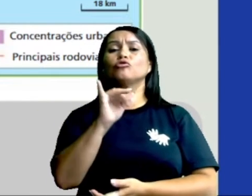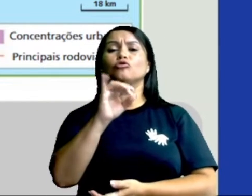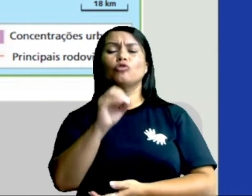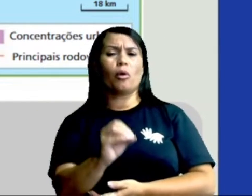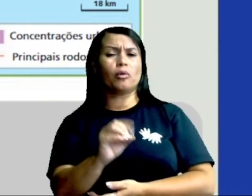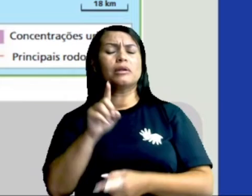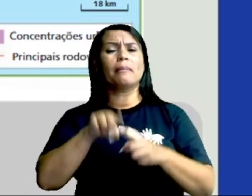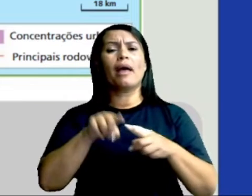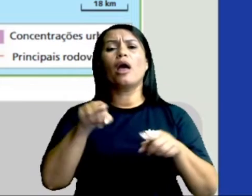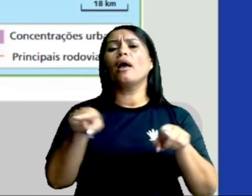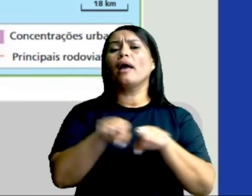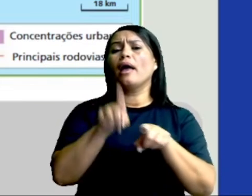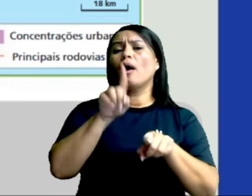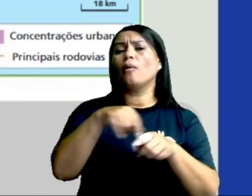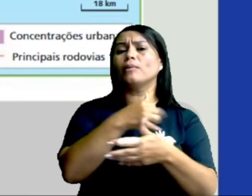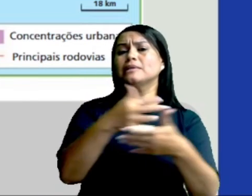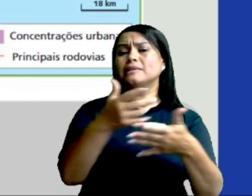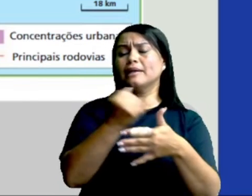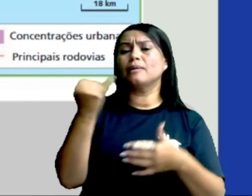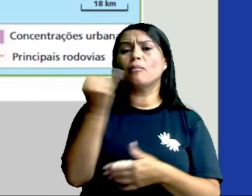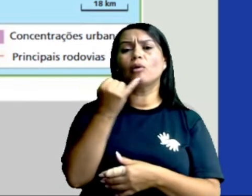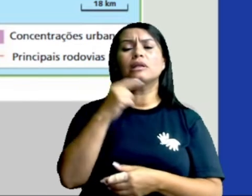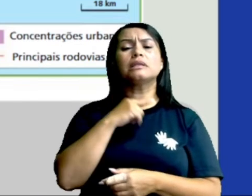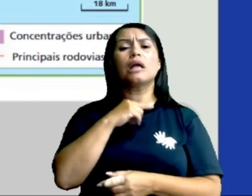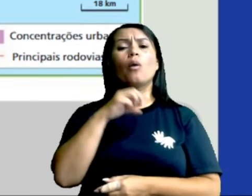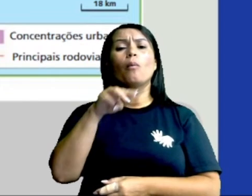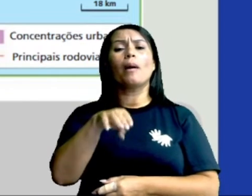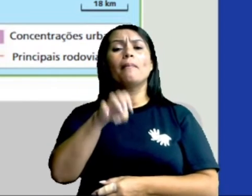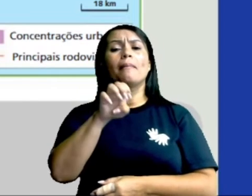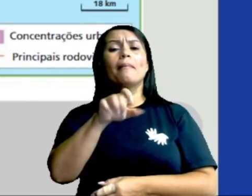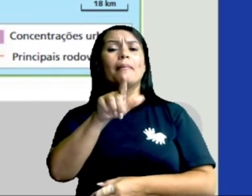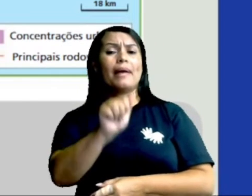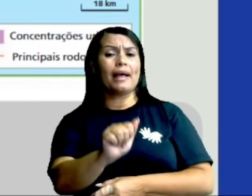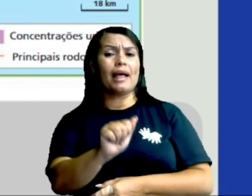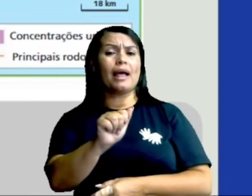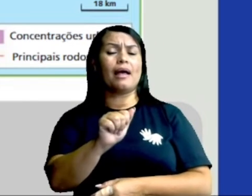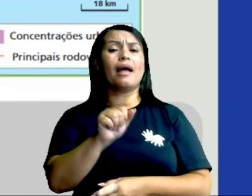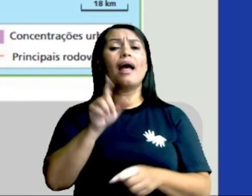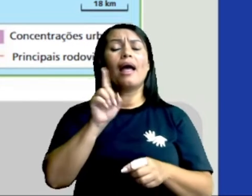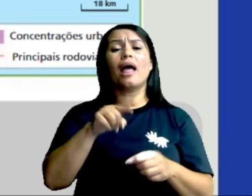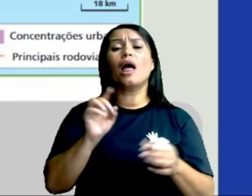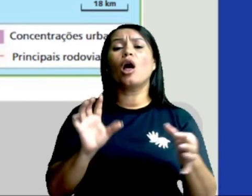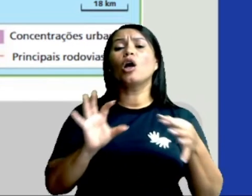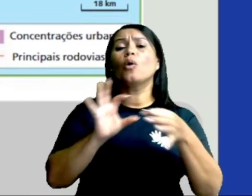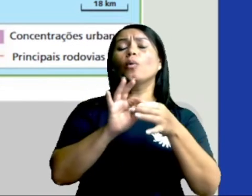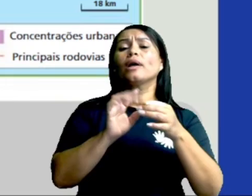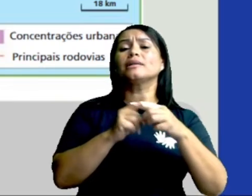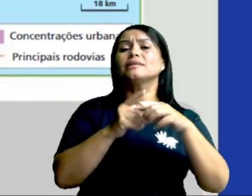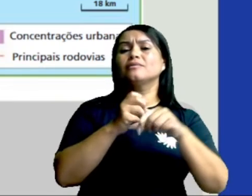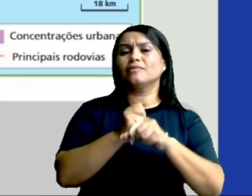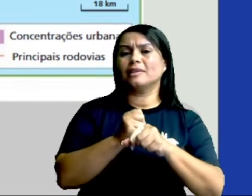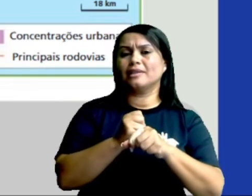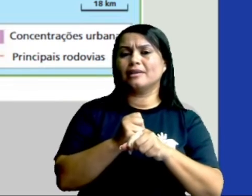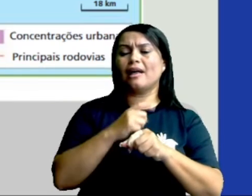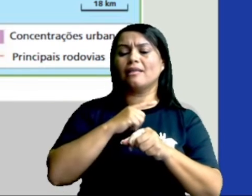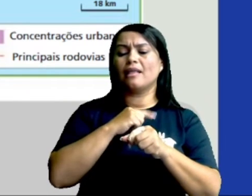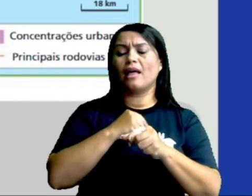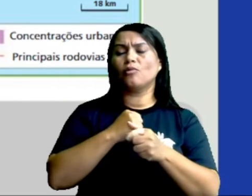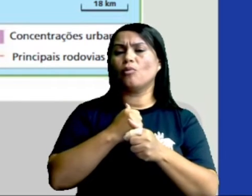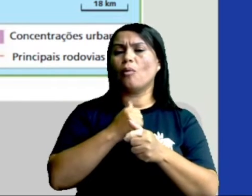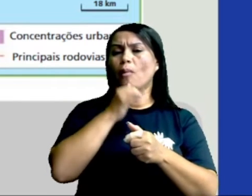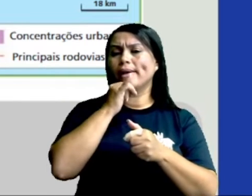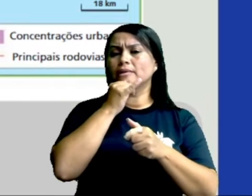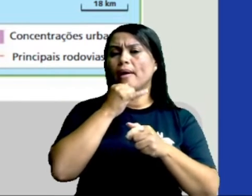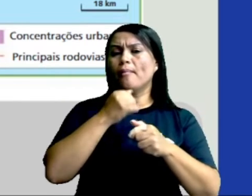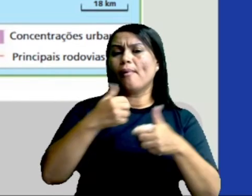Então, ou seja, você tem uma megalópole em formação. O que seria a megalópole? Seria a junção de áreas urbanizadas, extremamente urbanizadas,